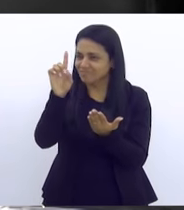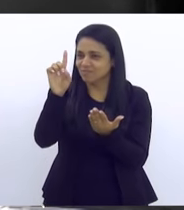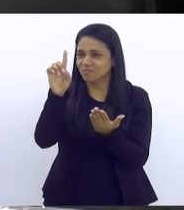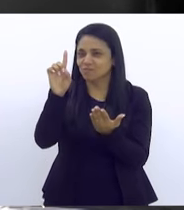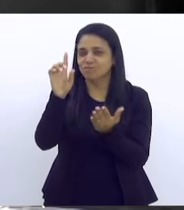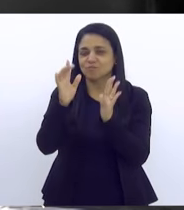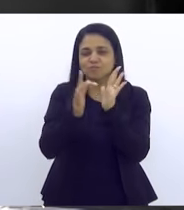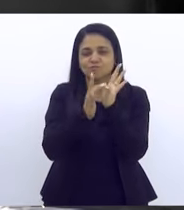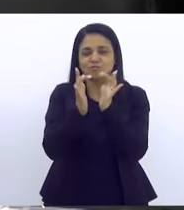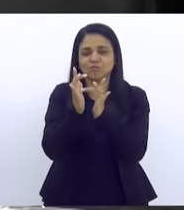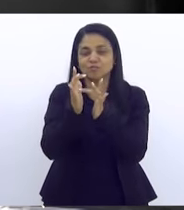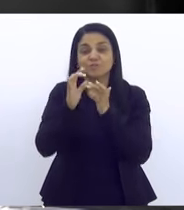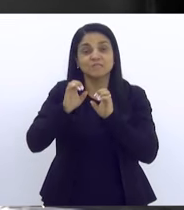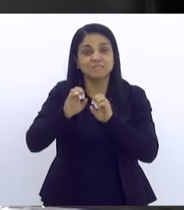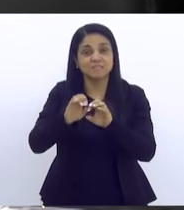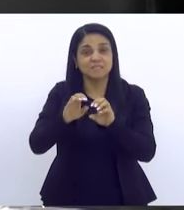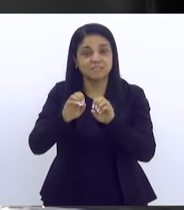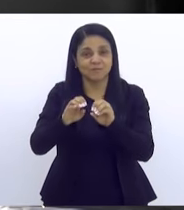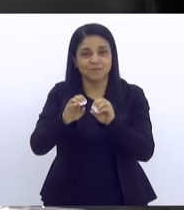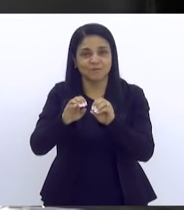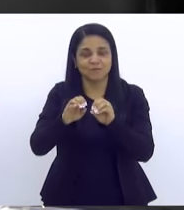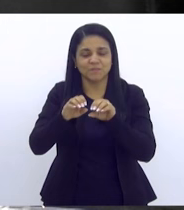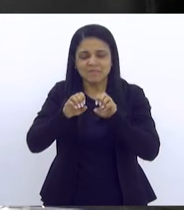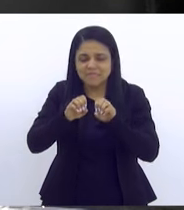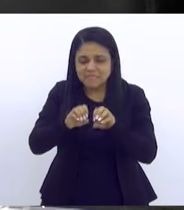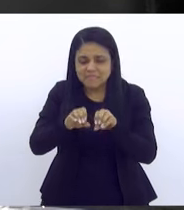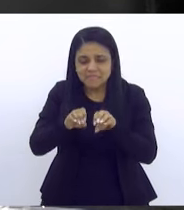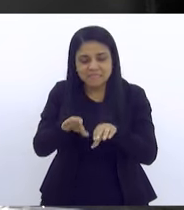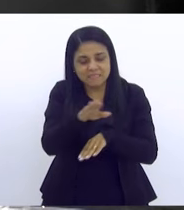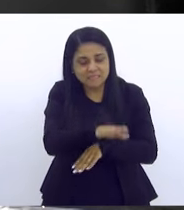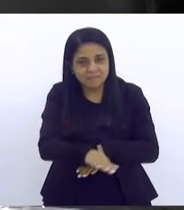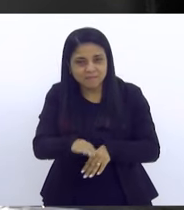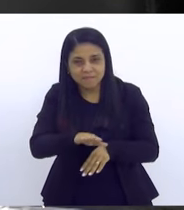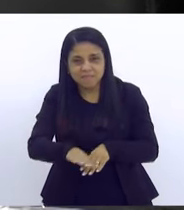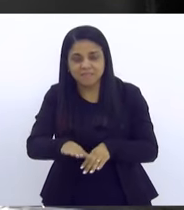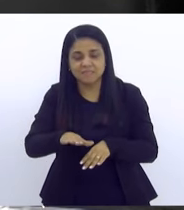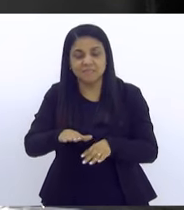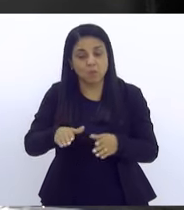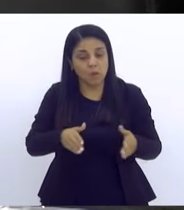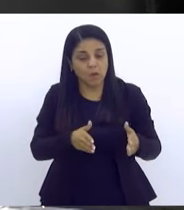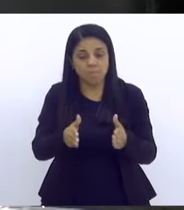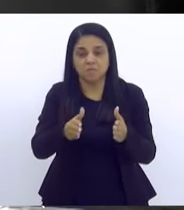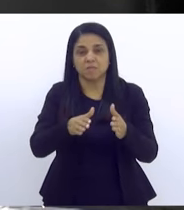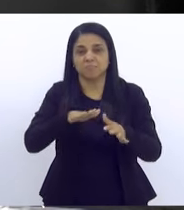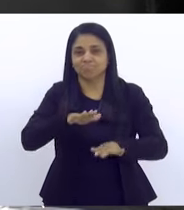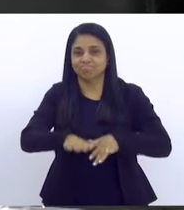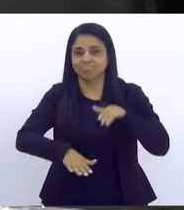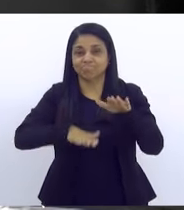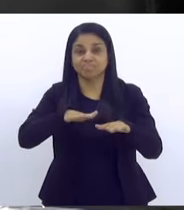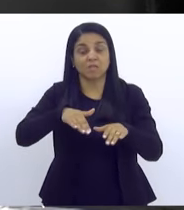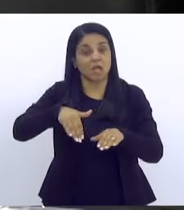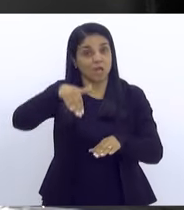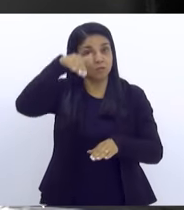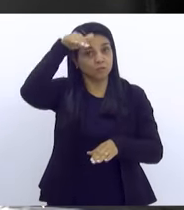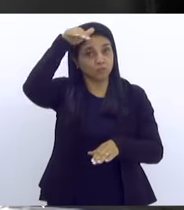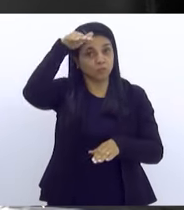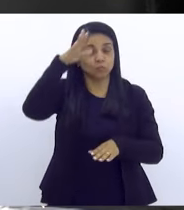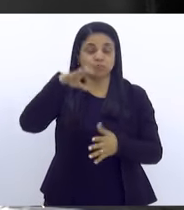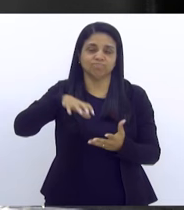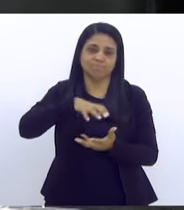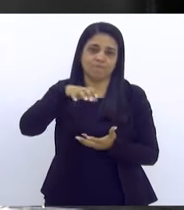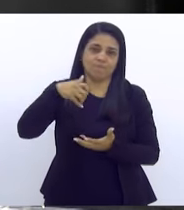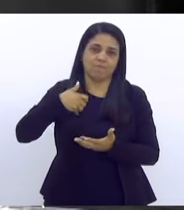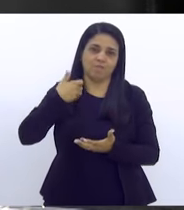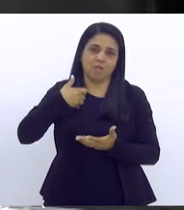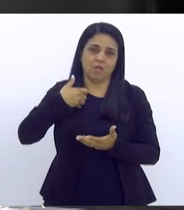ensinou. Ensina a criança no caminho que deve andar, e mesmo depois de adulto ou de velho, jamais